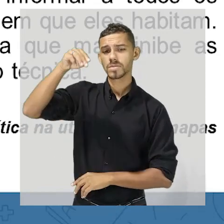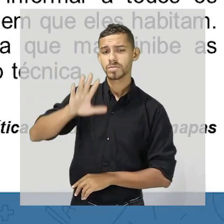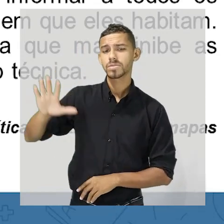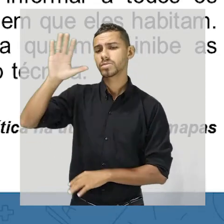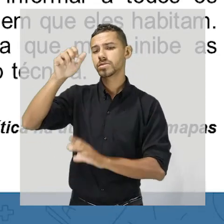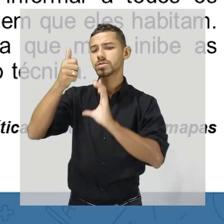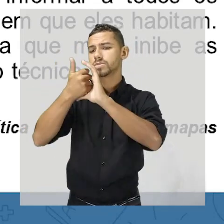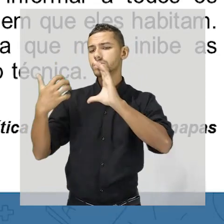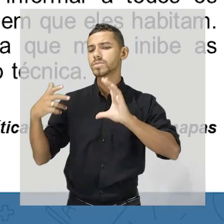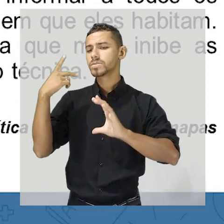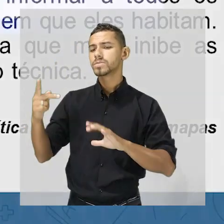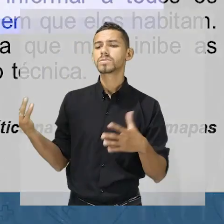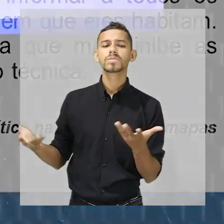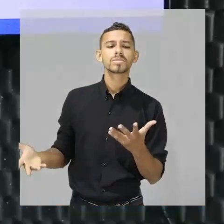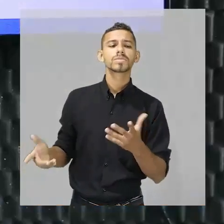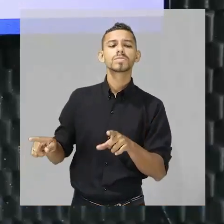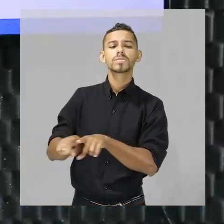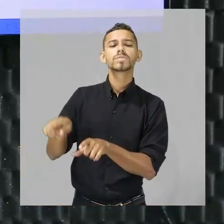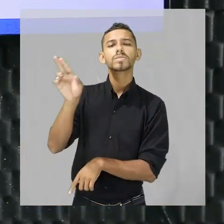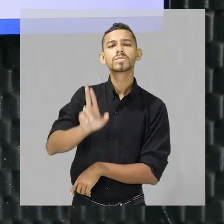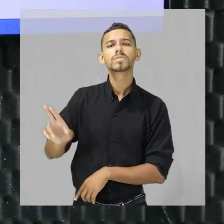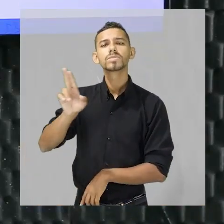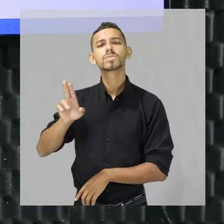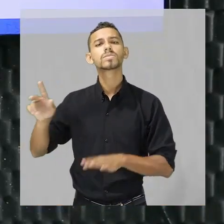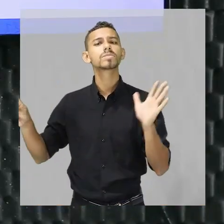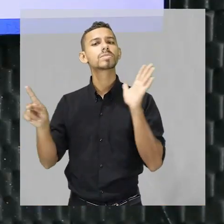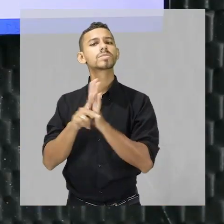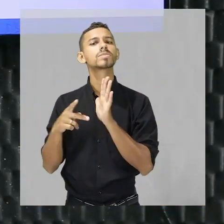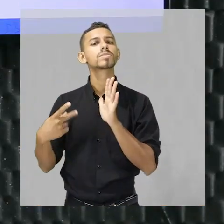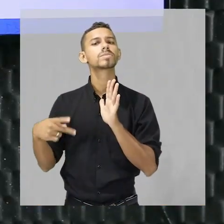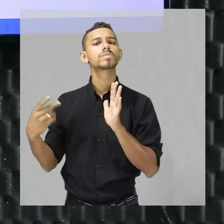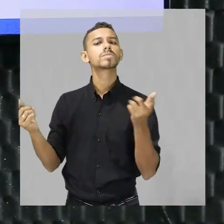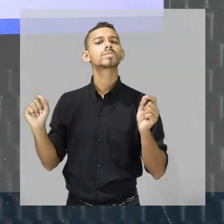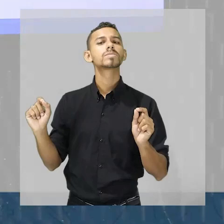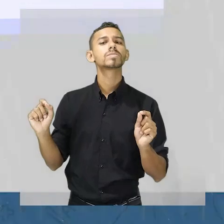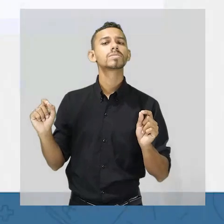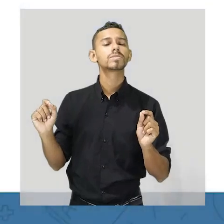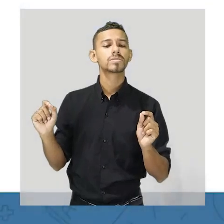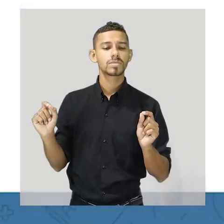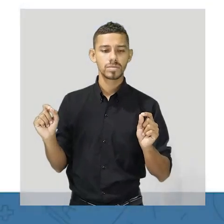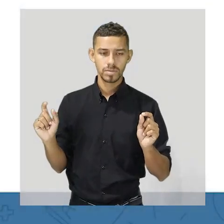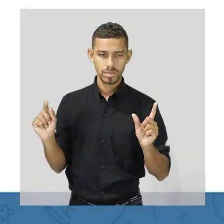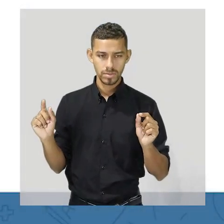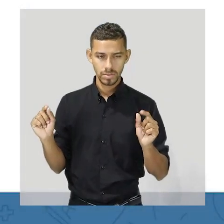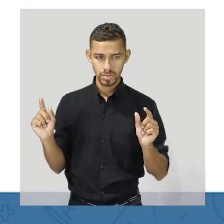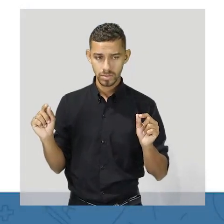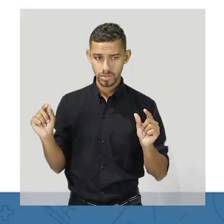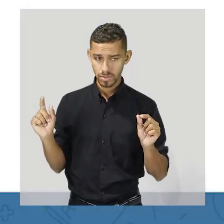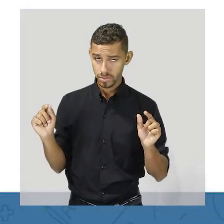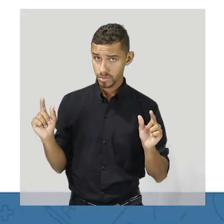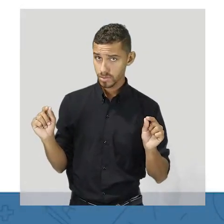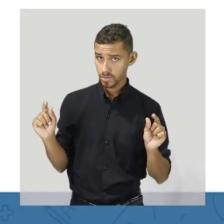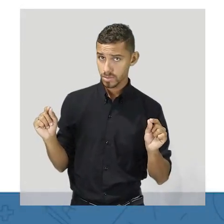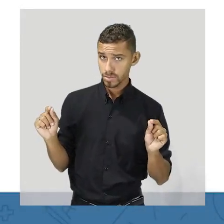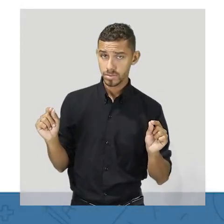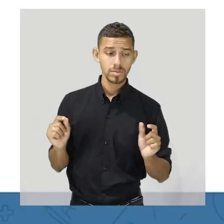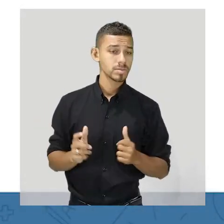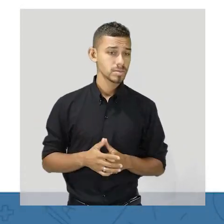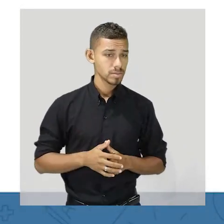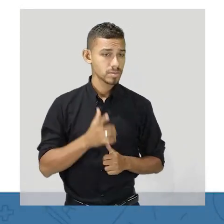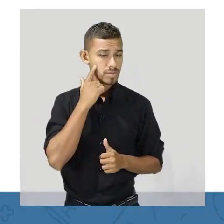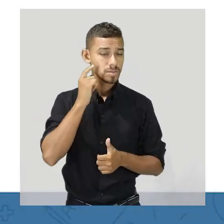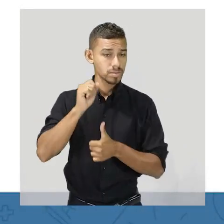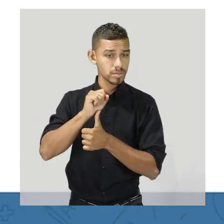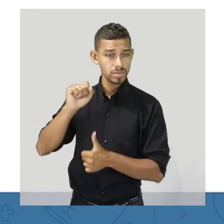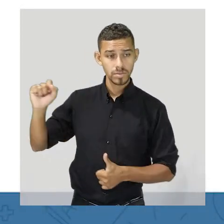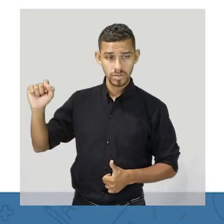sua característica e sua utilização está respectivamente indicada em que? Vamos dar uma olhada nas alternativas rapidamente? Tu